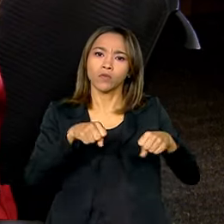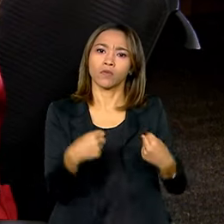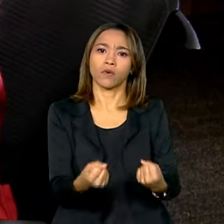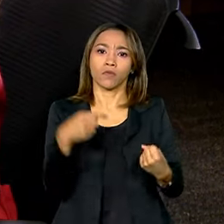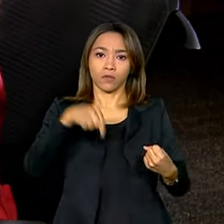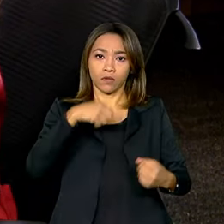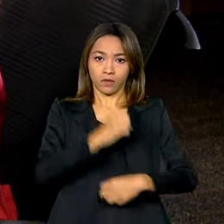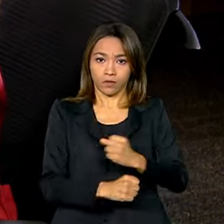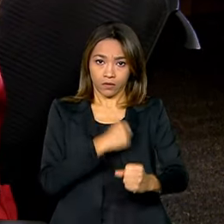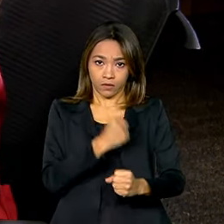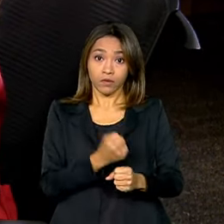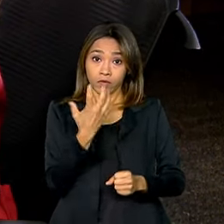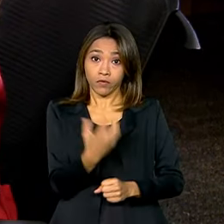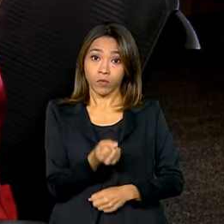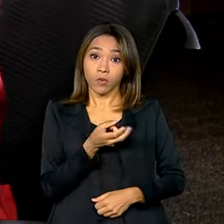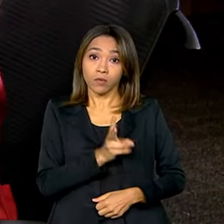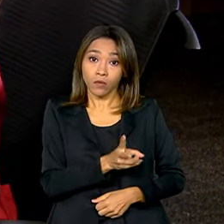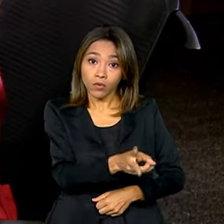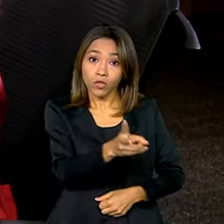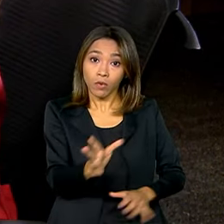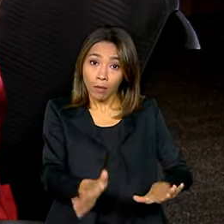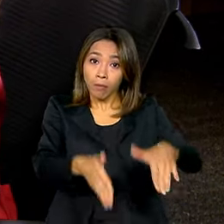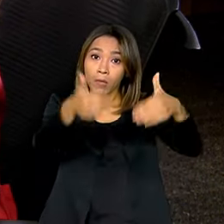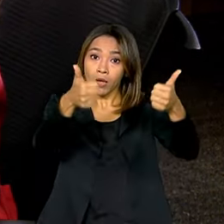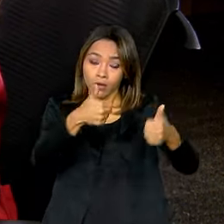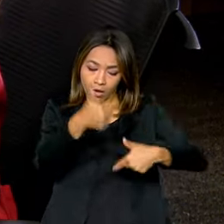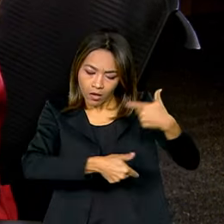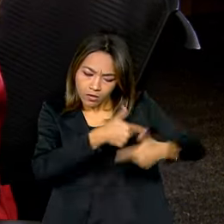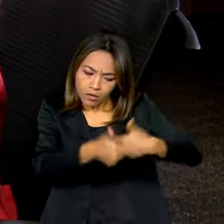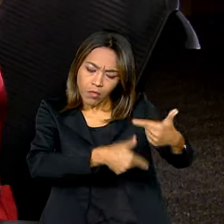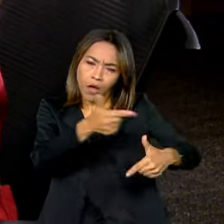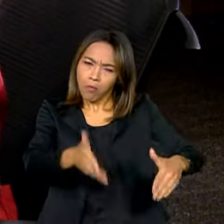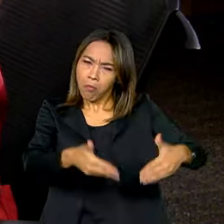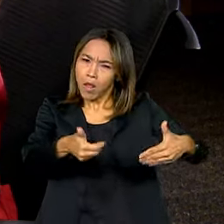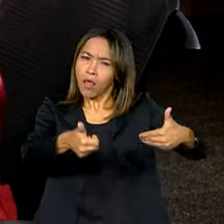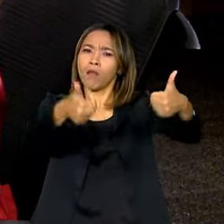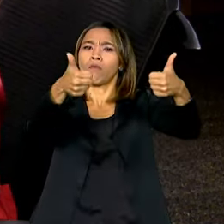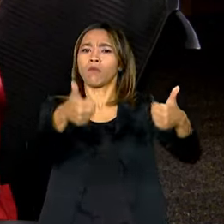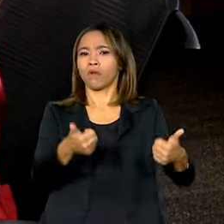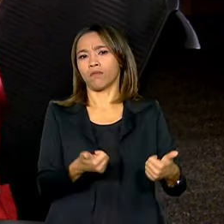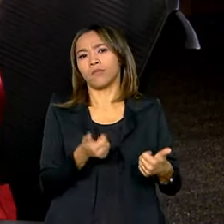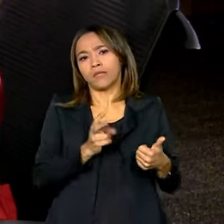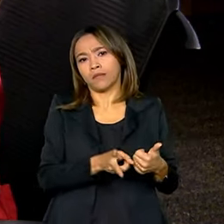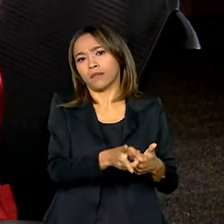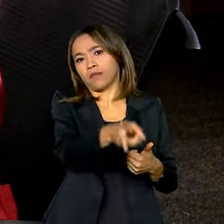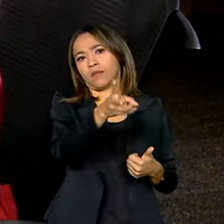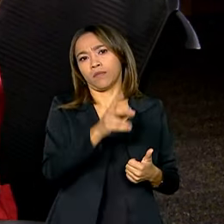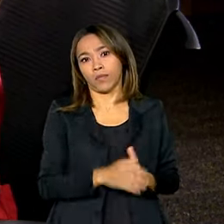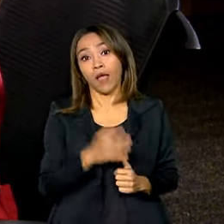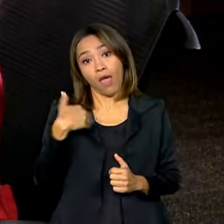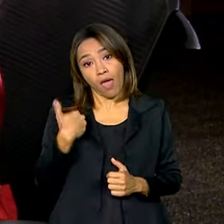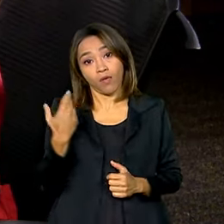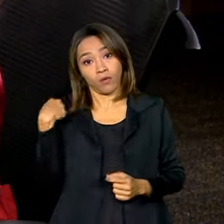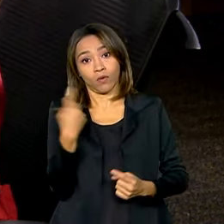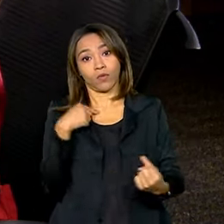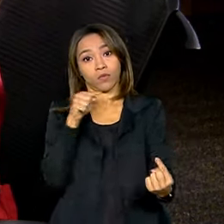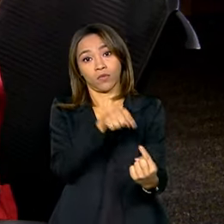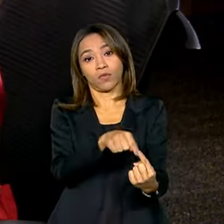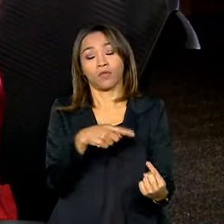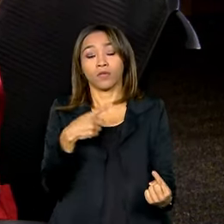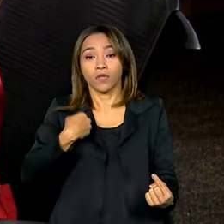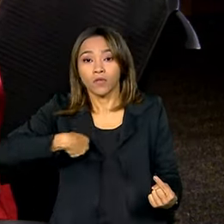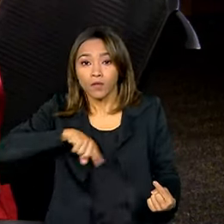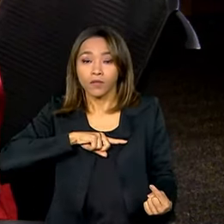ano e vamos seguir aperfeiçoando esse trabalho para que a gente possa, de forma permanente, esse era o objetivo, na medida em que